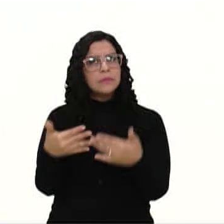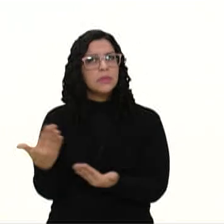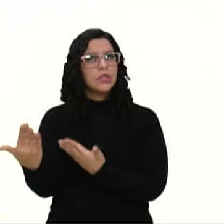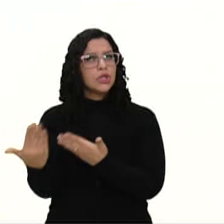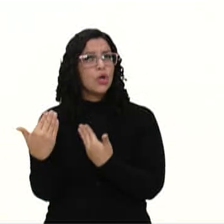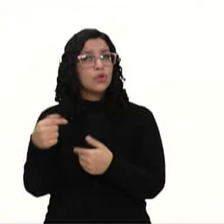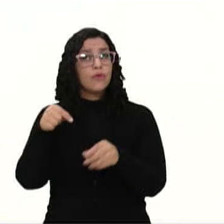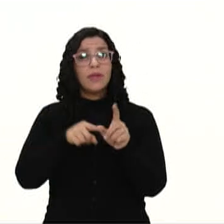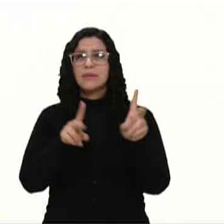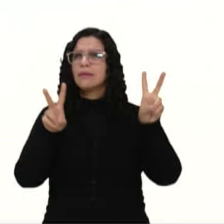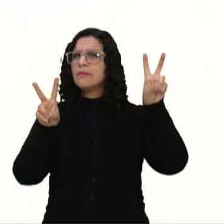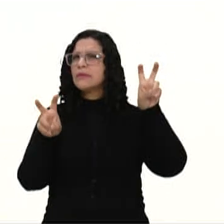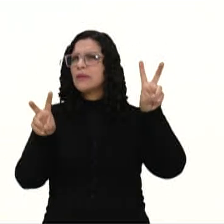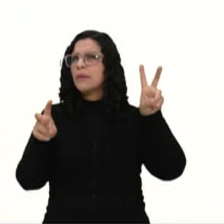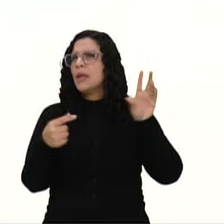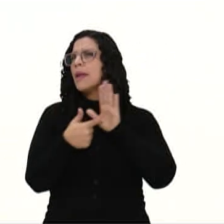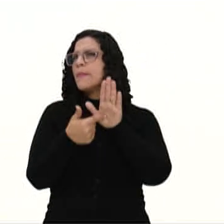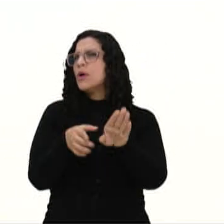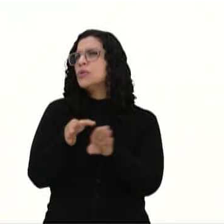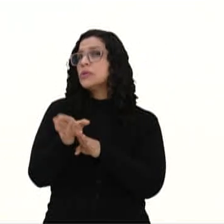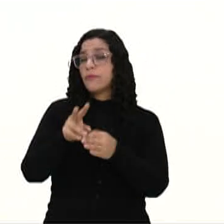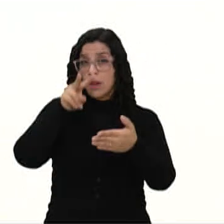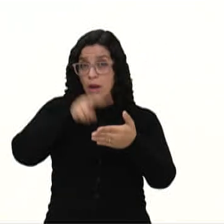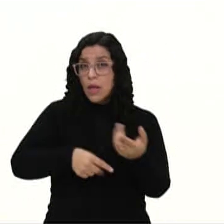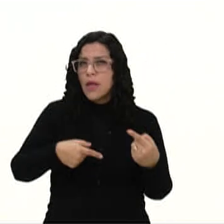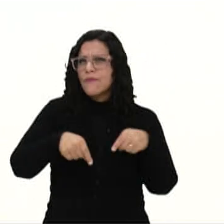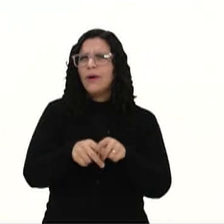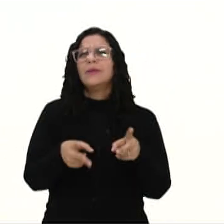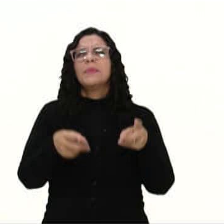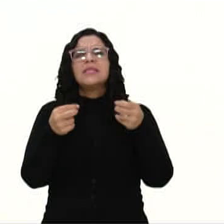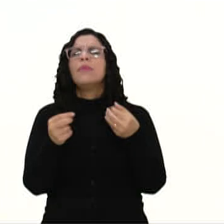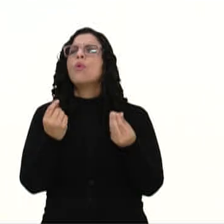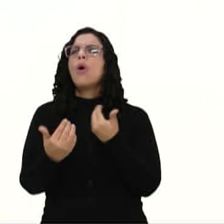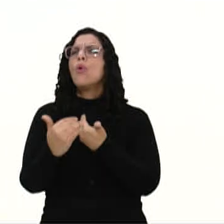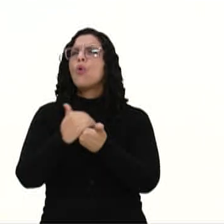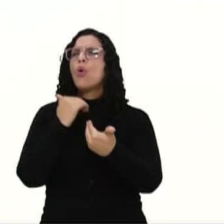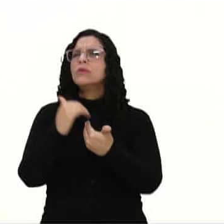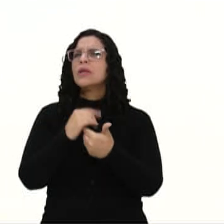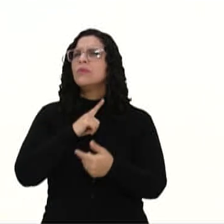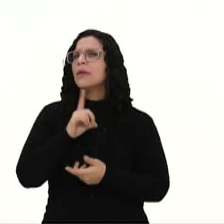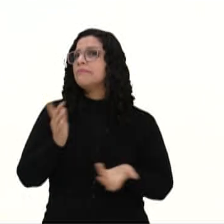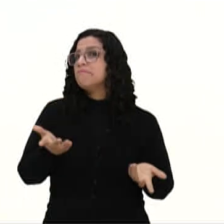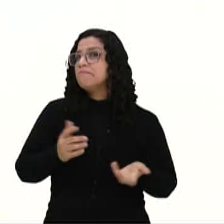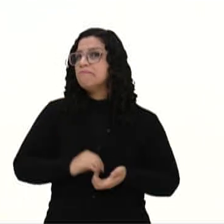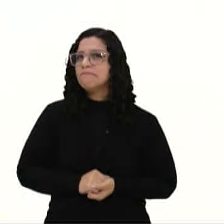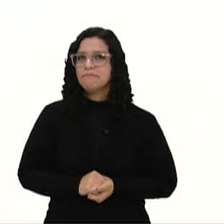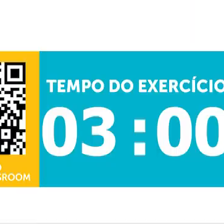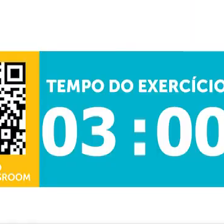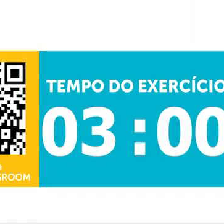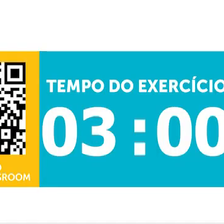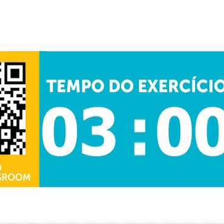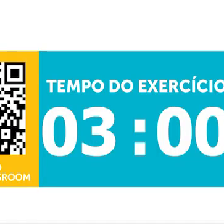jovem leitor nesse trecho? Releia o trecho e identifique qual é o conselho presente.